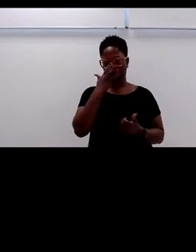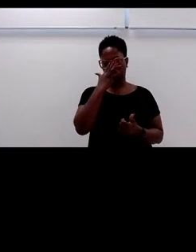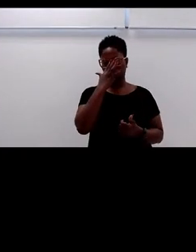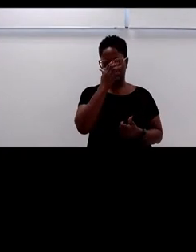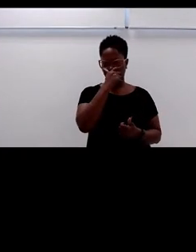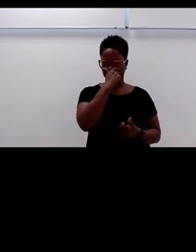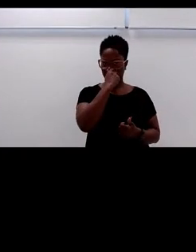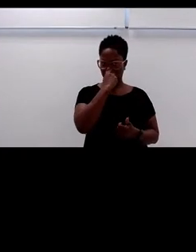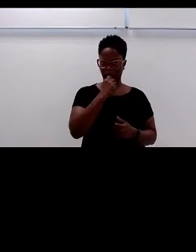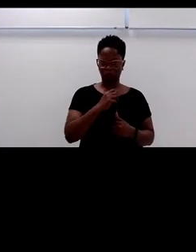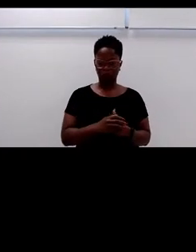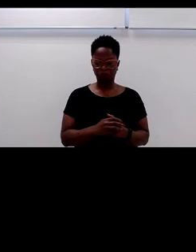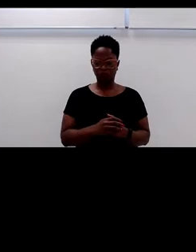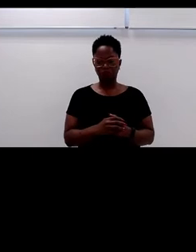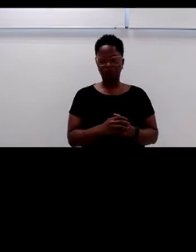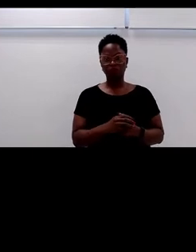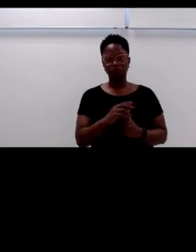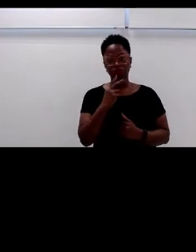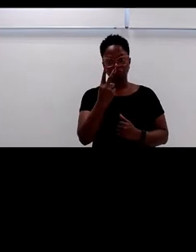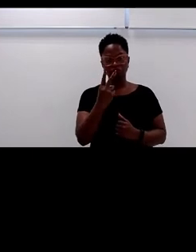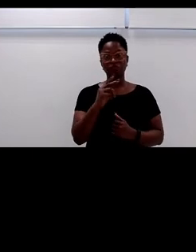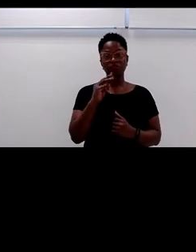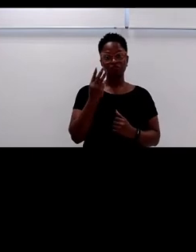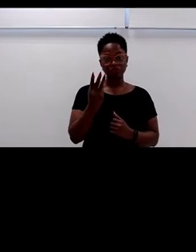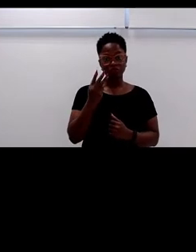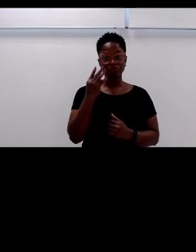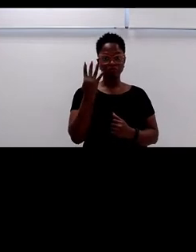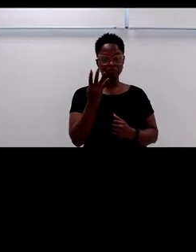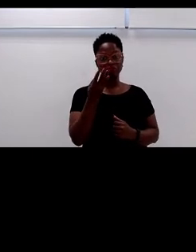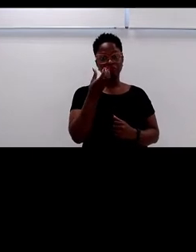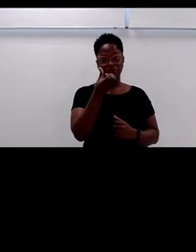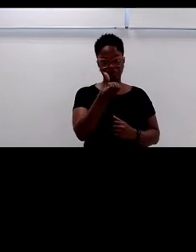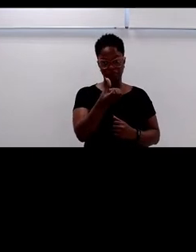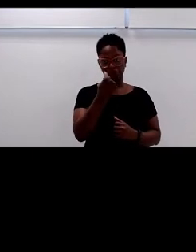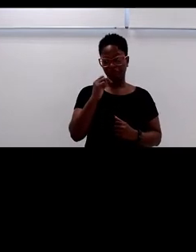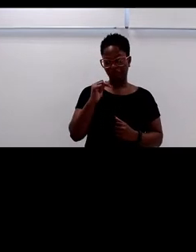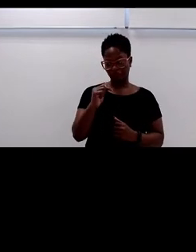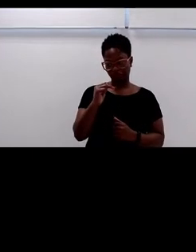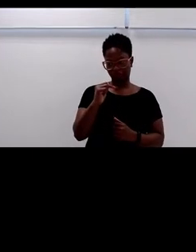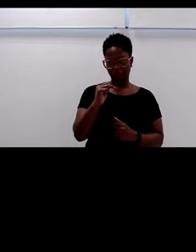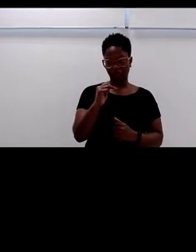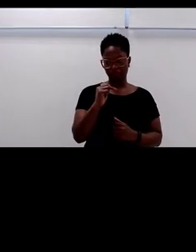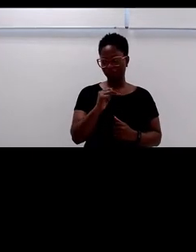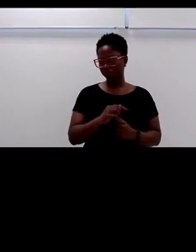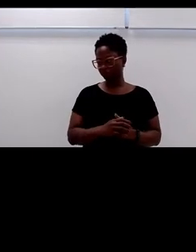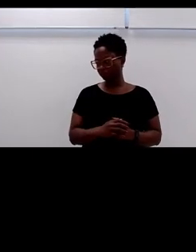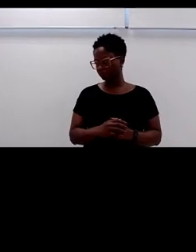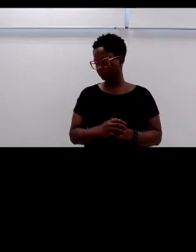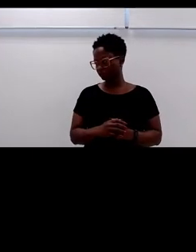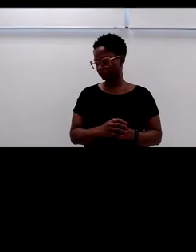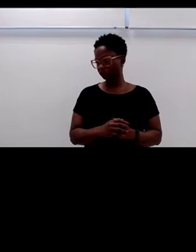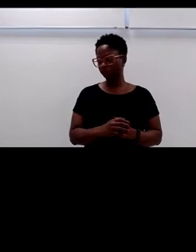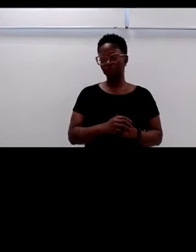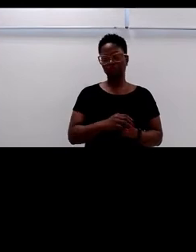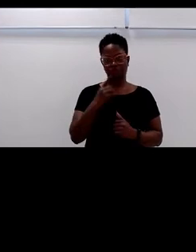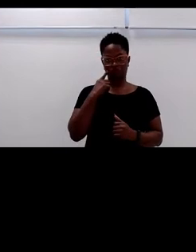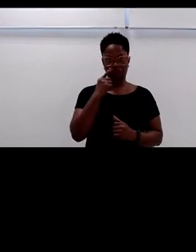2, 3, 4, 5, 6, 7, 1, duas,